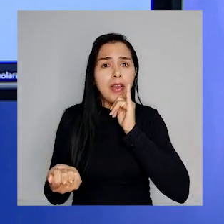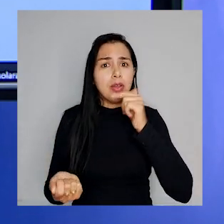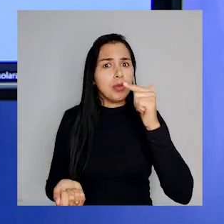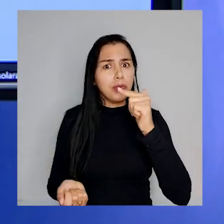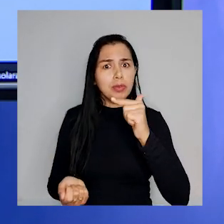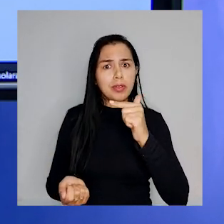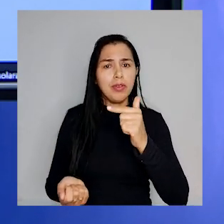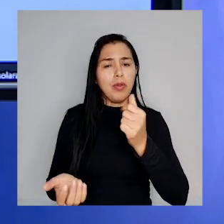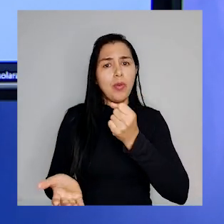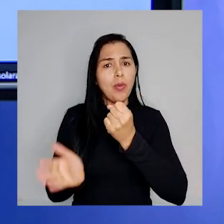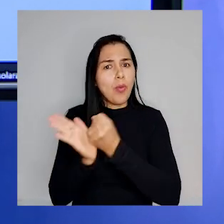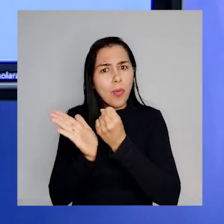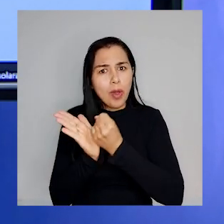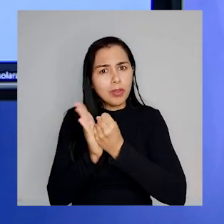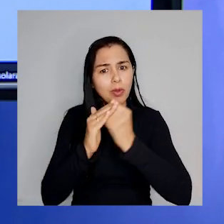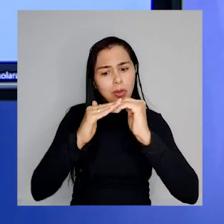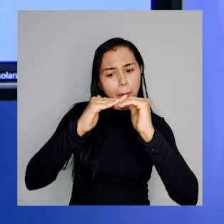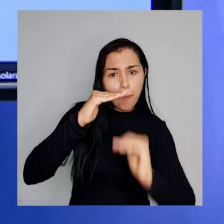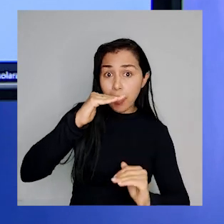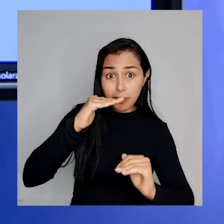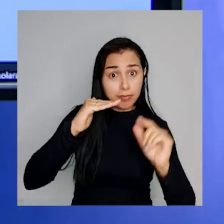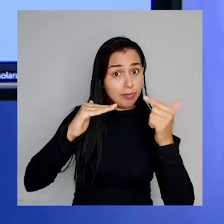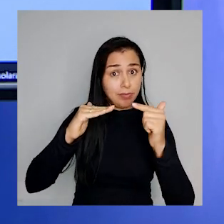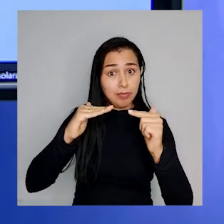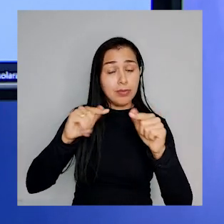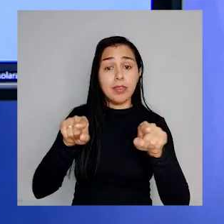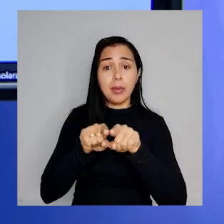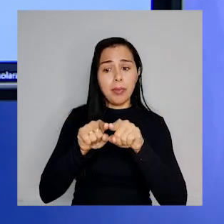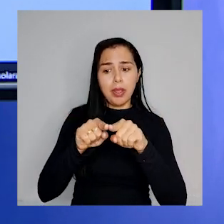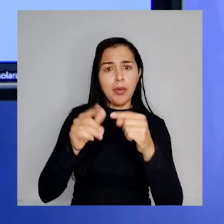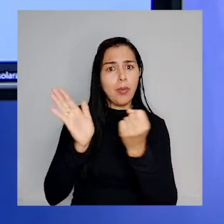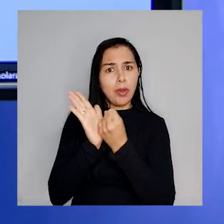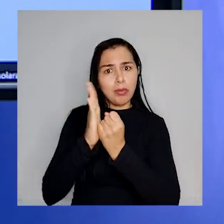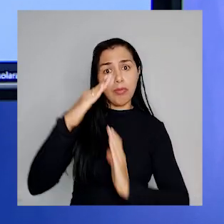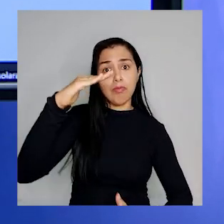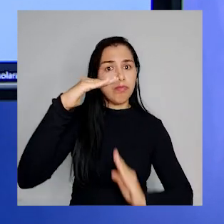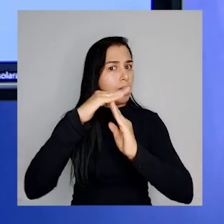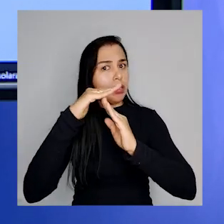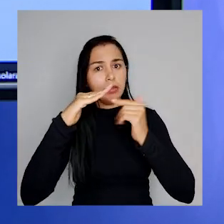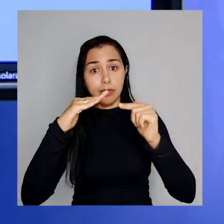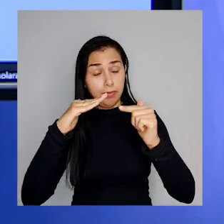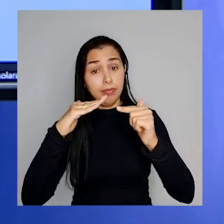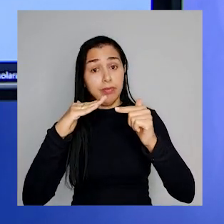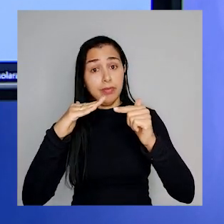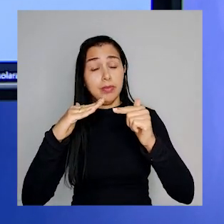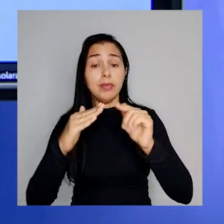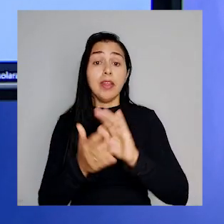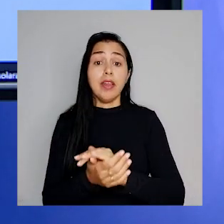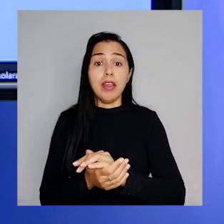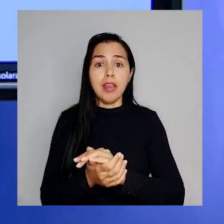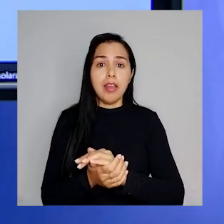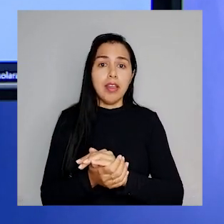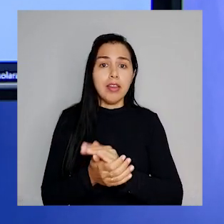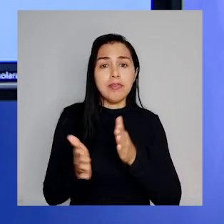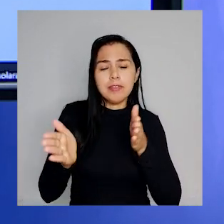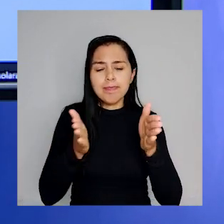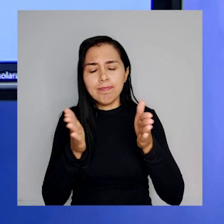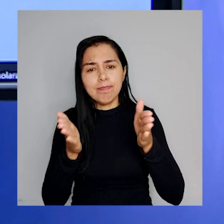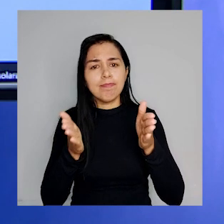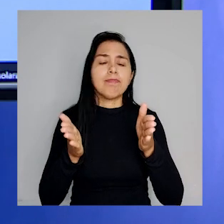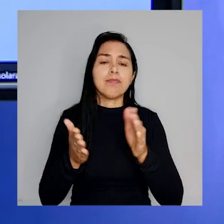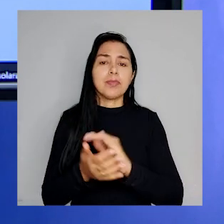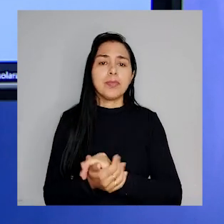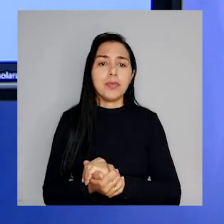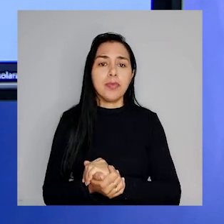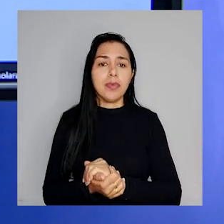ranking. Ou seja, não tem uma nota mínima e nem tem uma nota máxima. A nota máxima seria o 120 no caso, mas essas